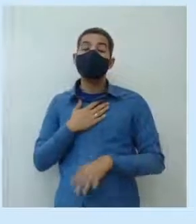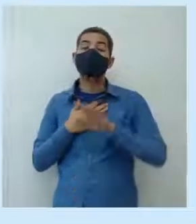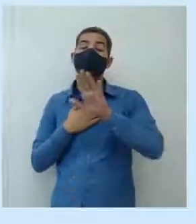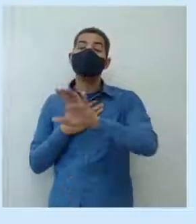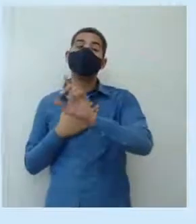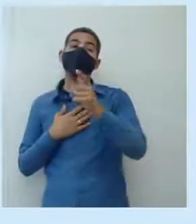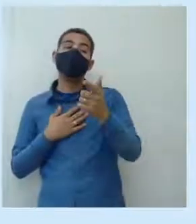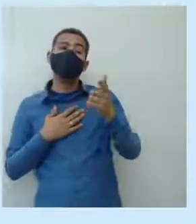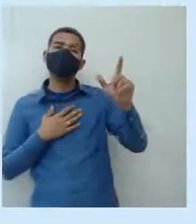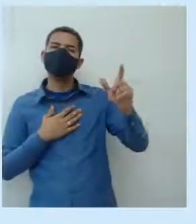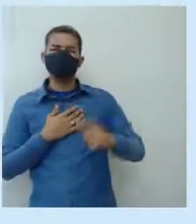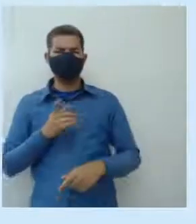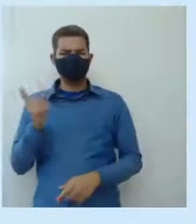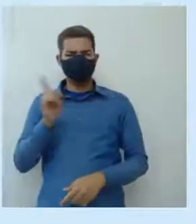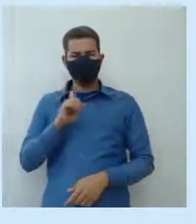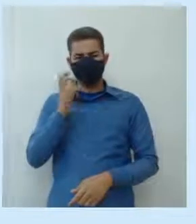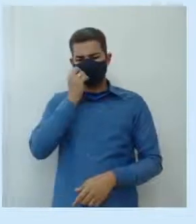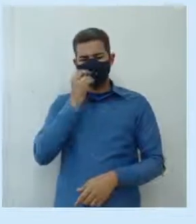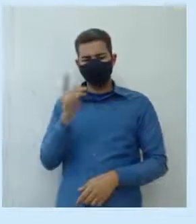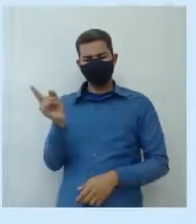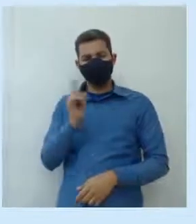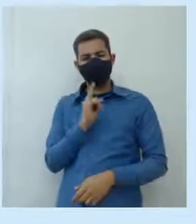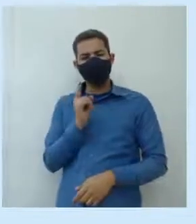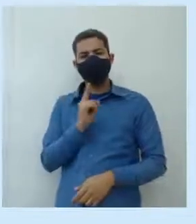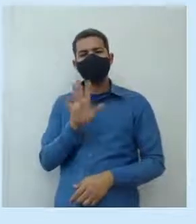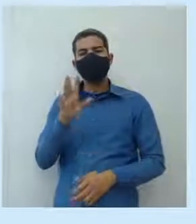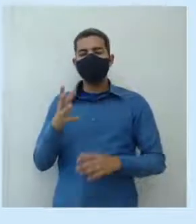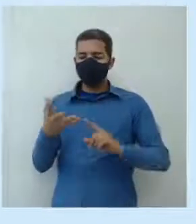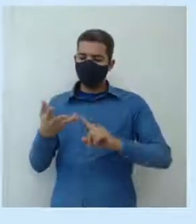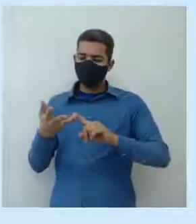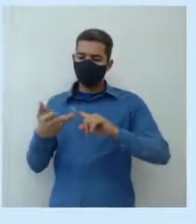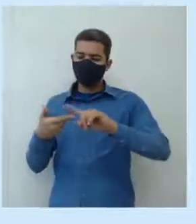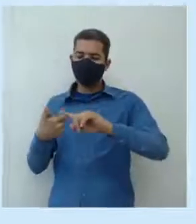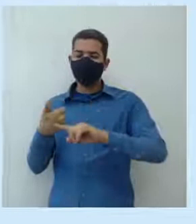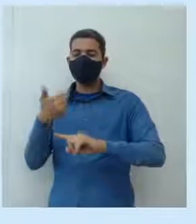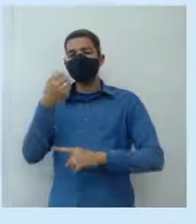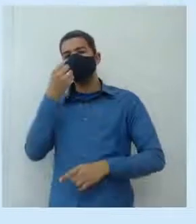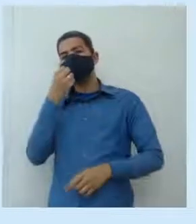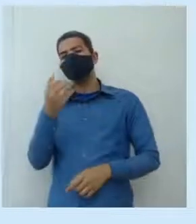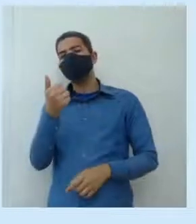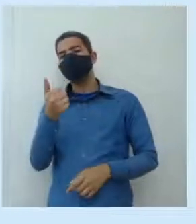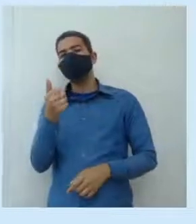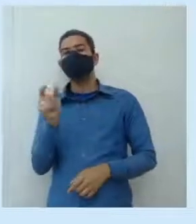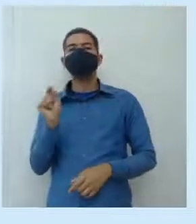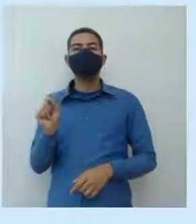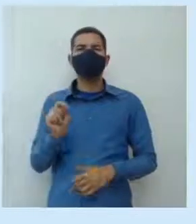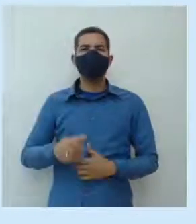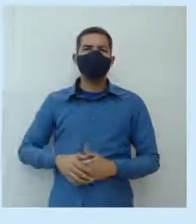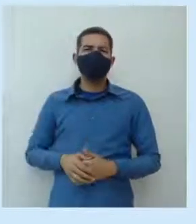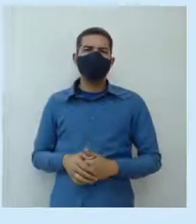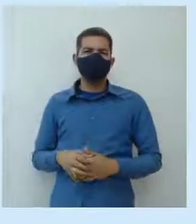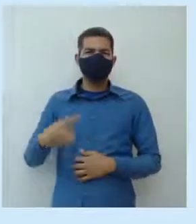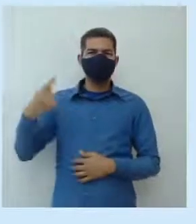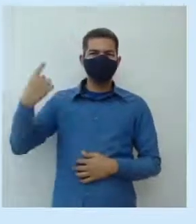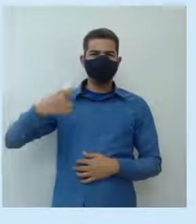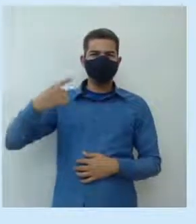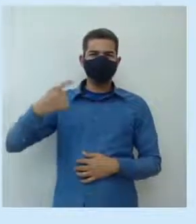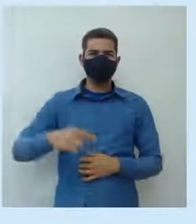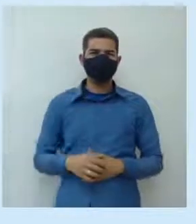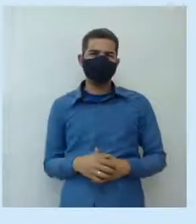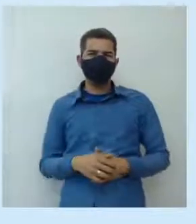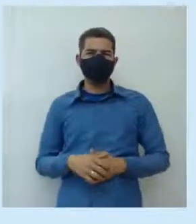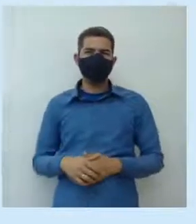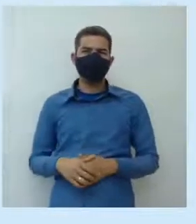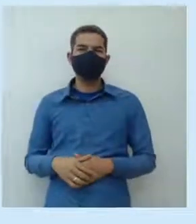não são favoráveis. Então vamos ver alguns aqui que são favoráveis a esses alimentos transgênicos. Então, o primeiro ponto a gente pode colocar o